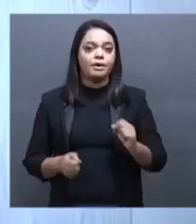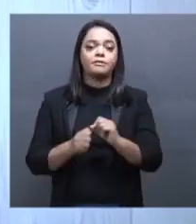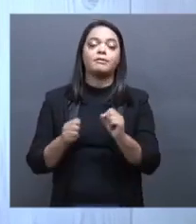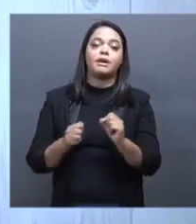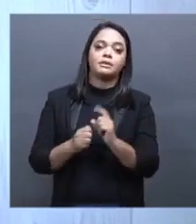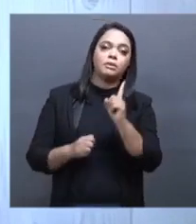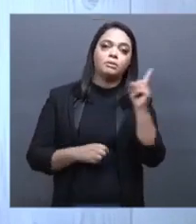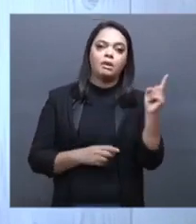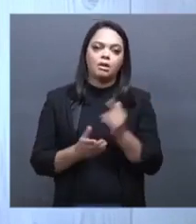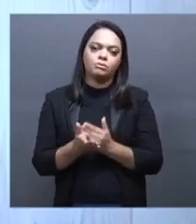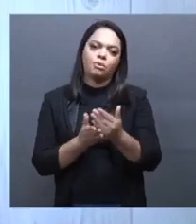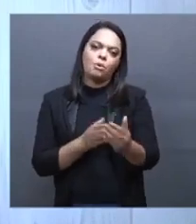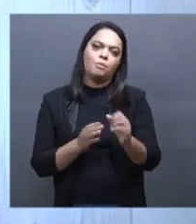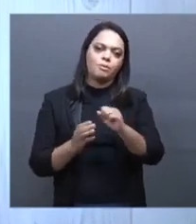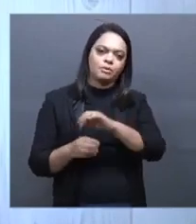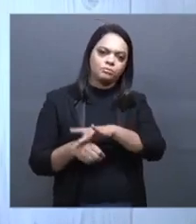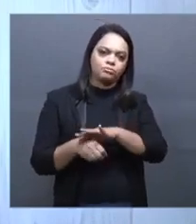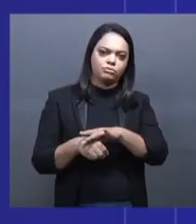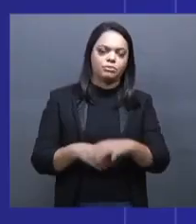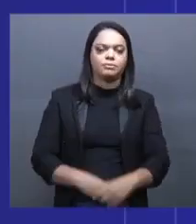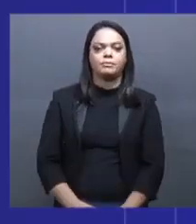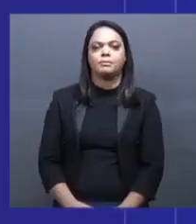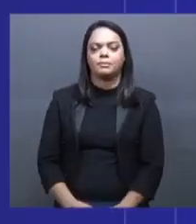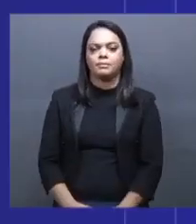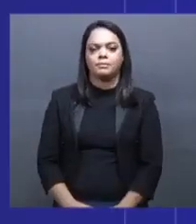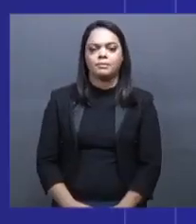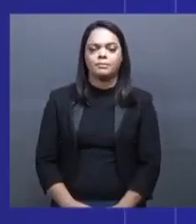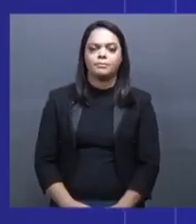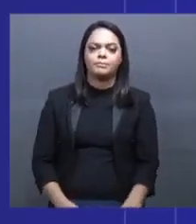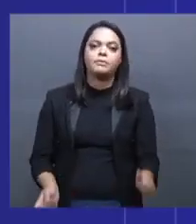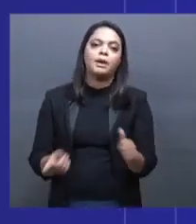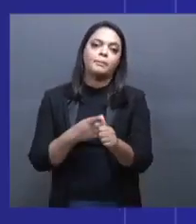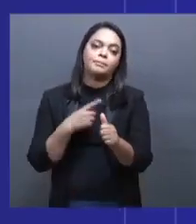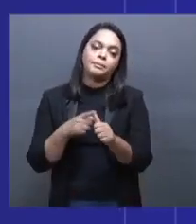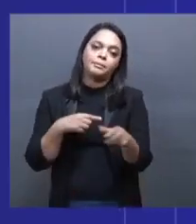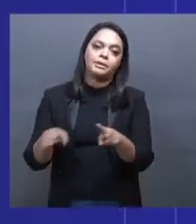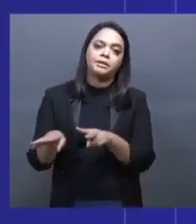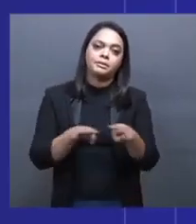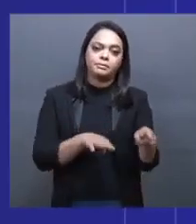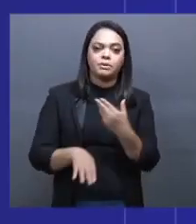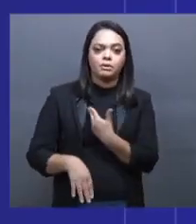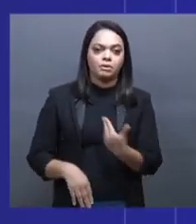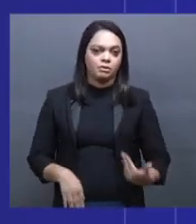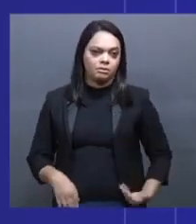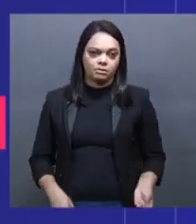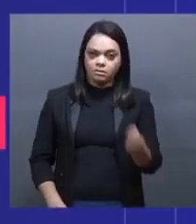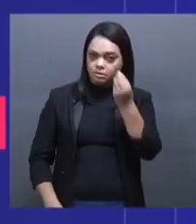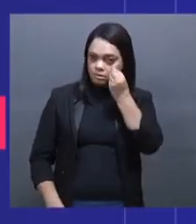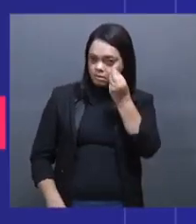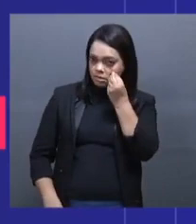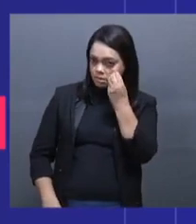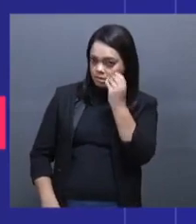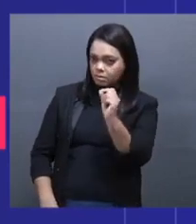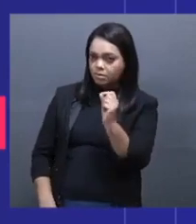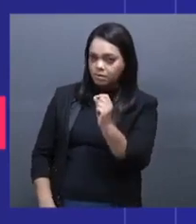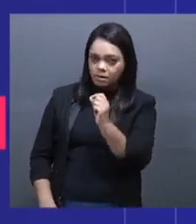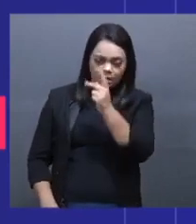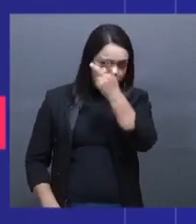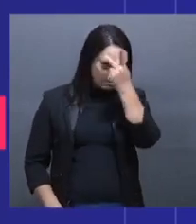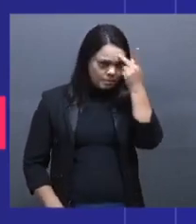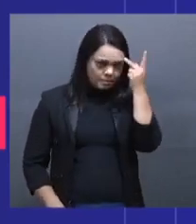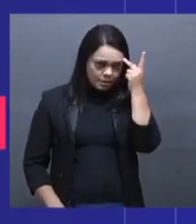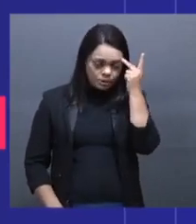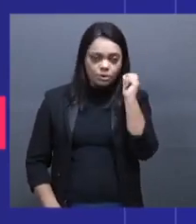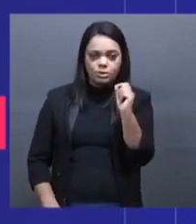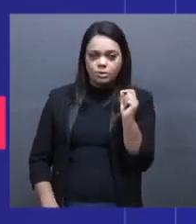agindo desde o começo da pandemia naquele país. Na primeira semana, o governo estava tentando isolar as pessoas, pedindo para que